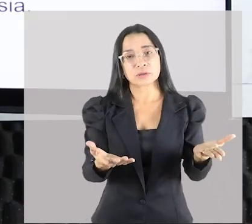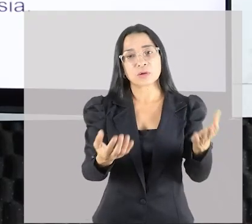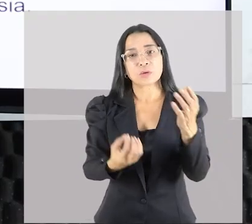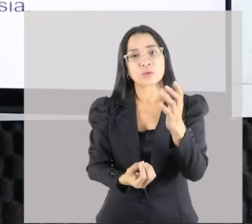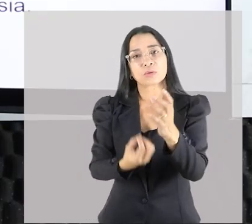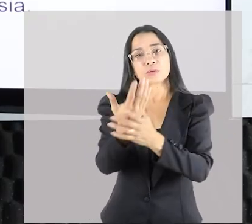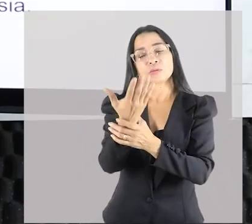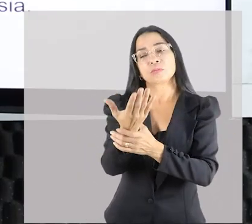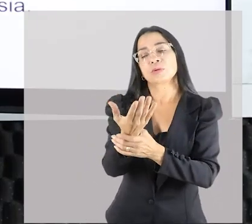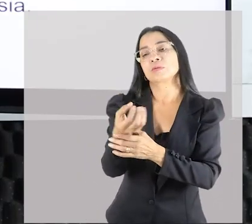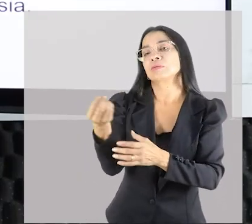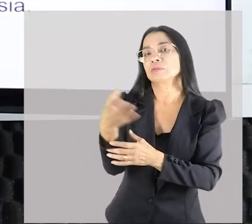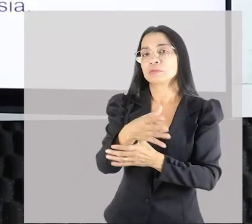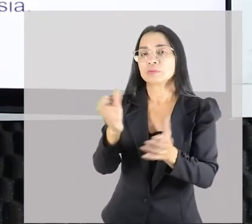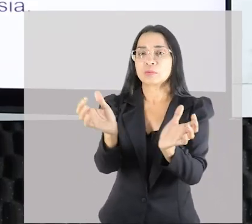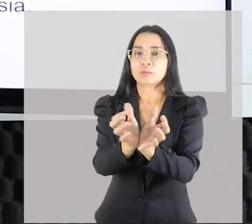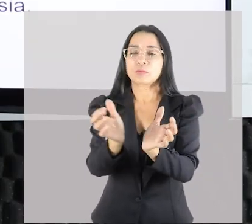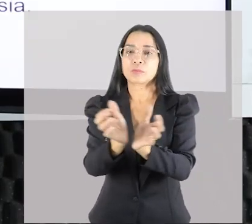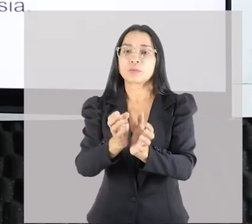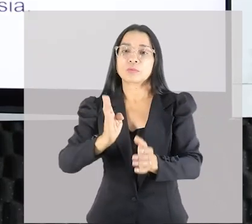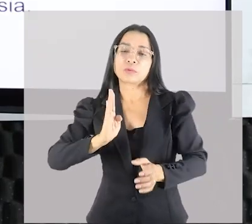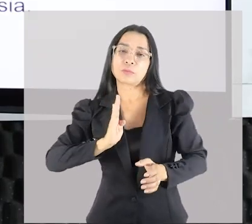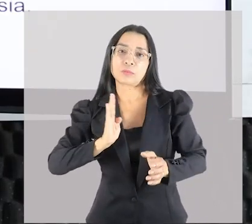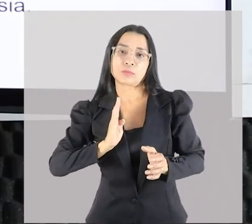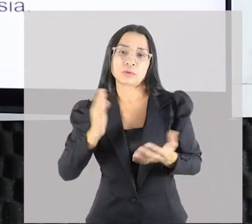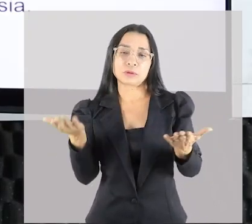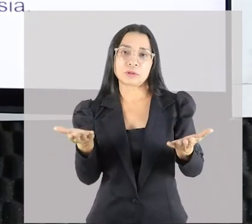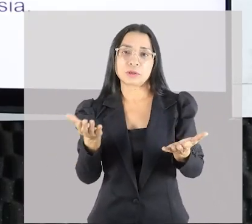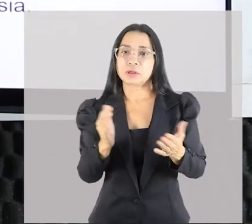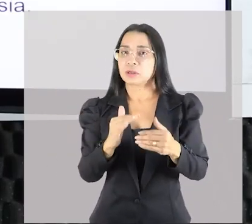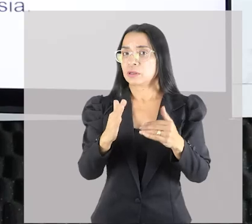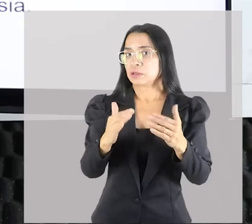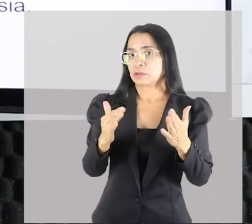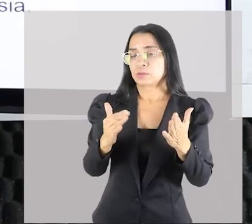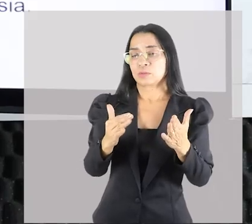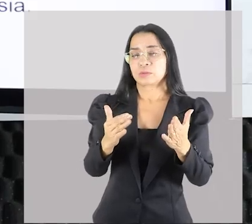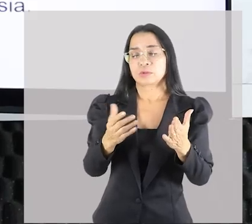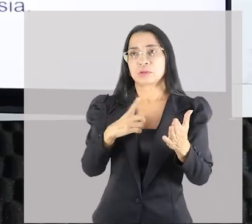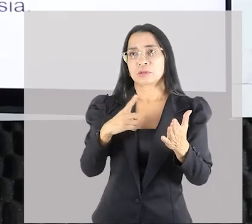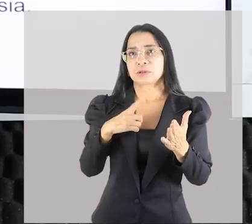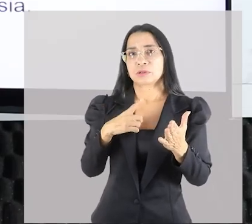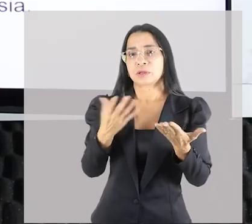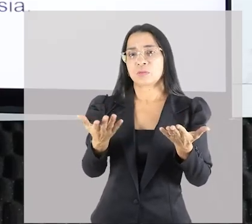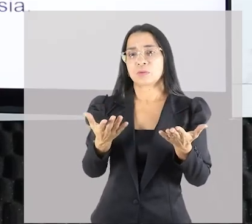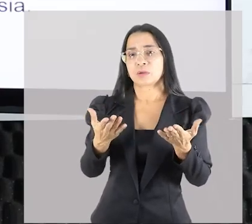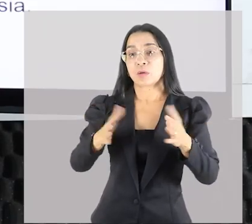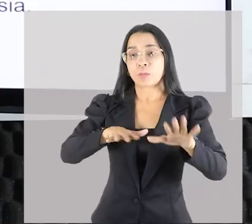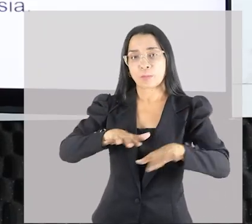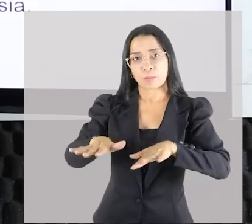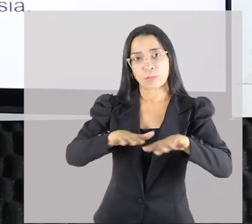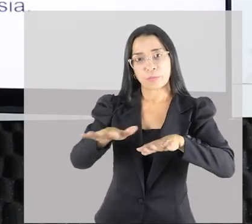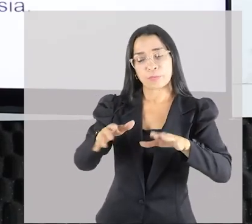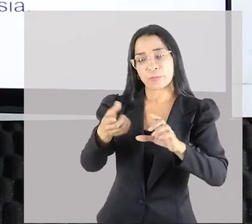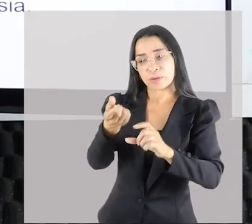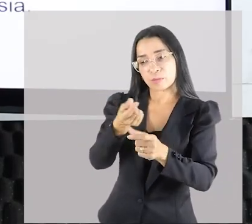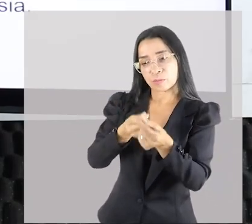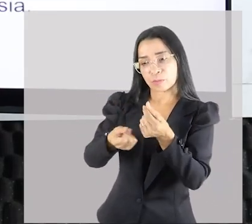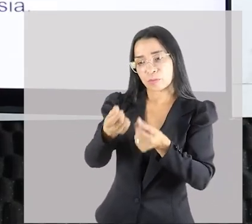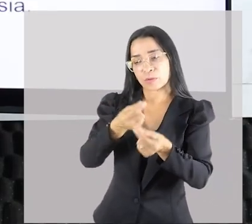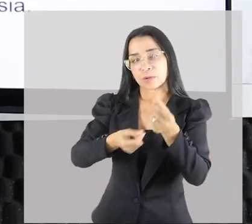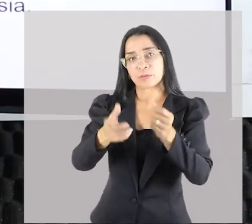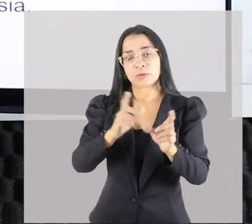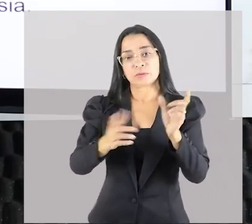nova classe, que é a burguesia, que vai dar a tônica do capitalismo, porque aqui nós estamos no modo de produção